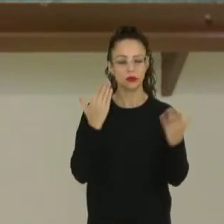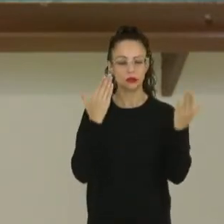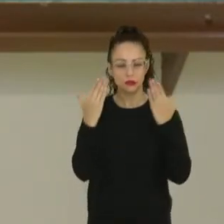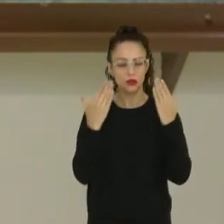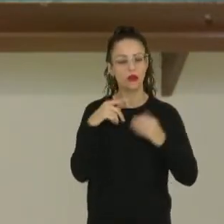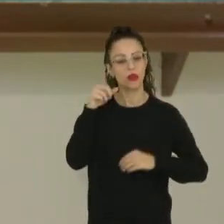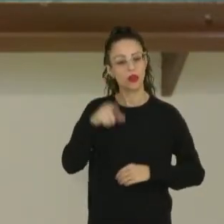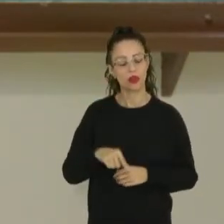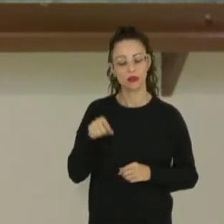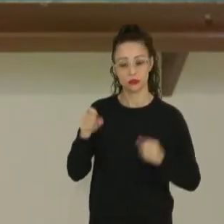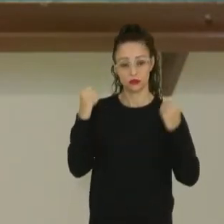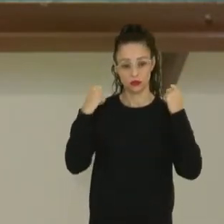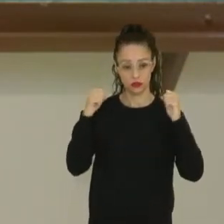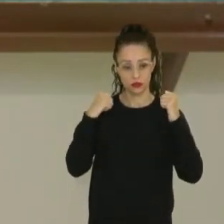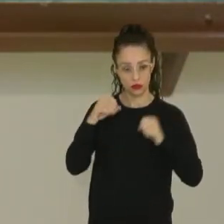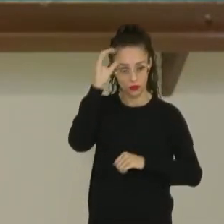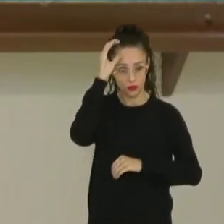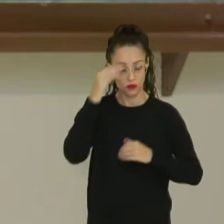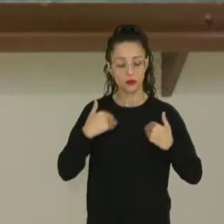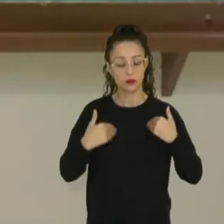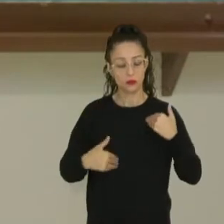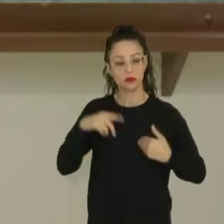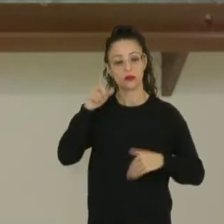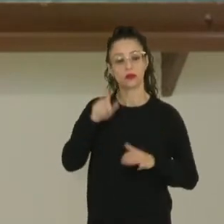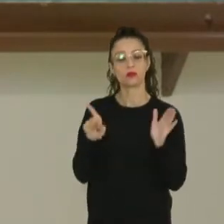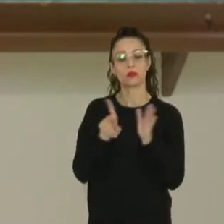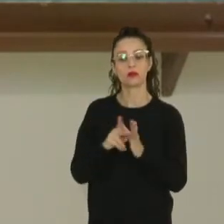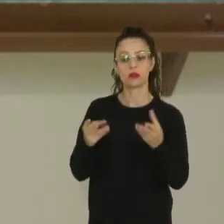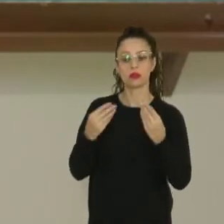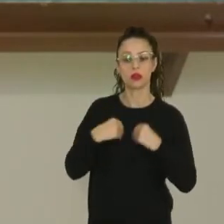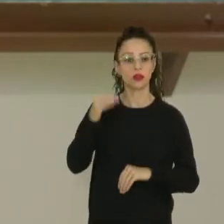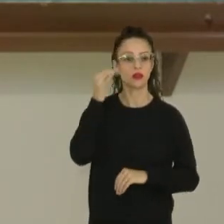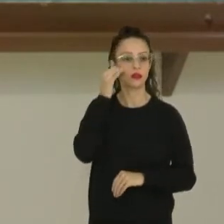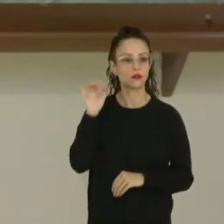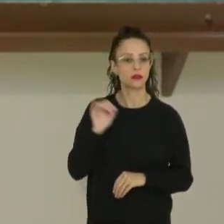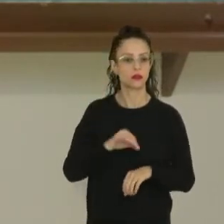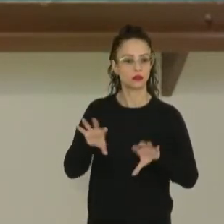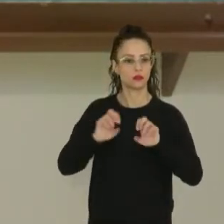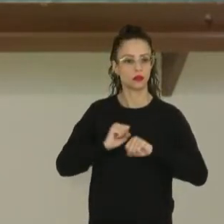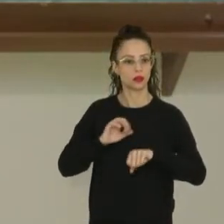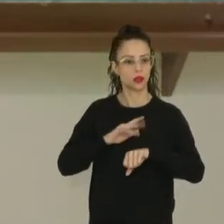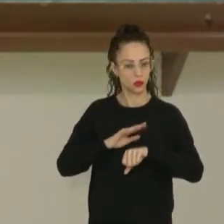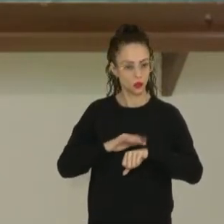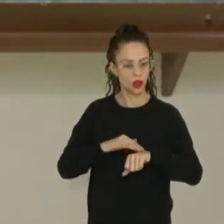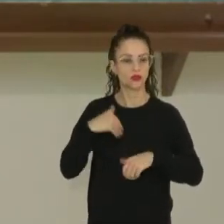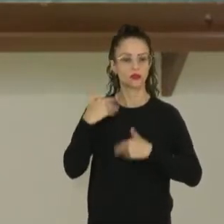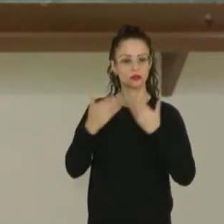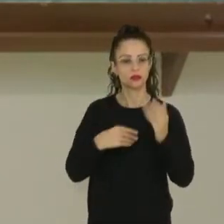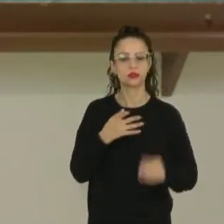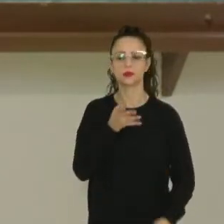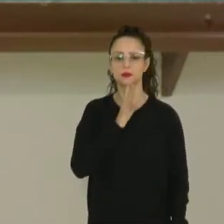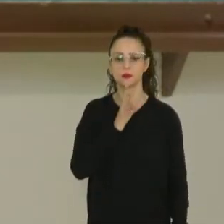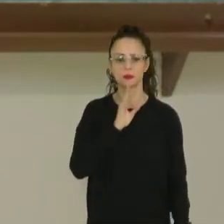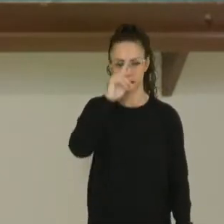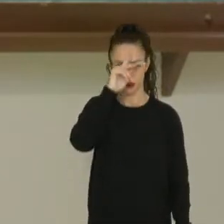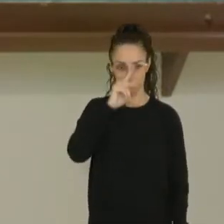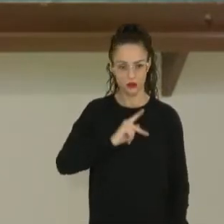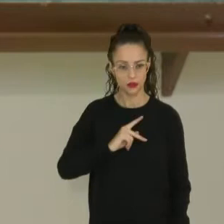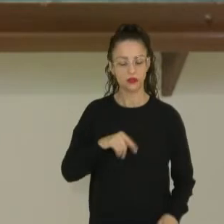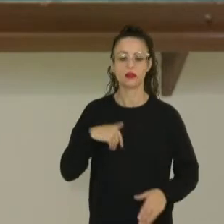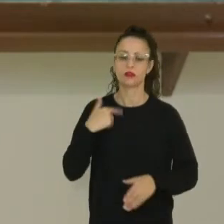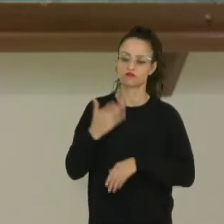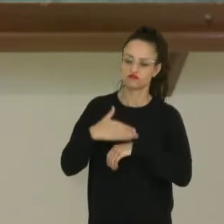algo preventivo, né? Então, aonde o praticante ele vai se autoconhecendo e vai, né, através